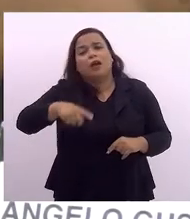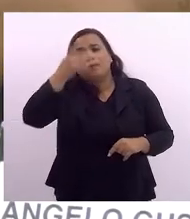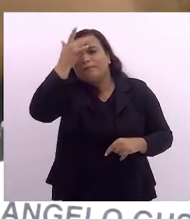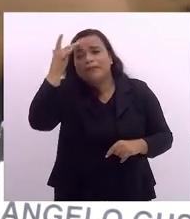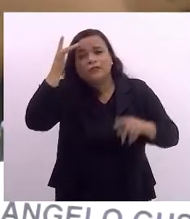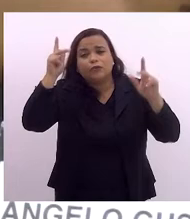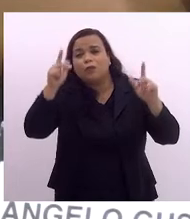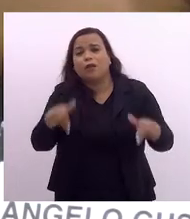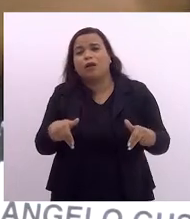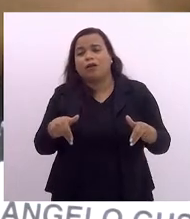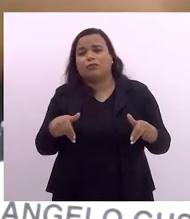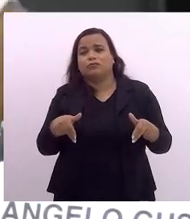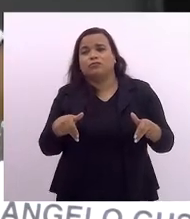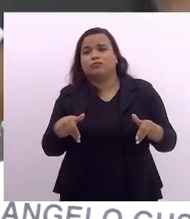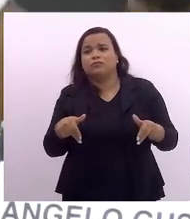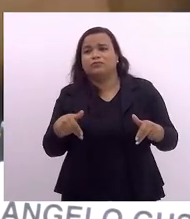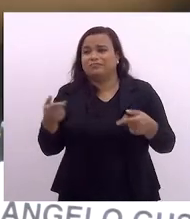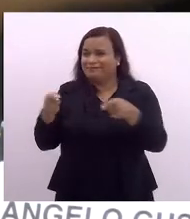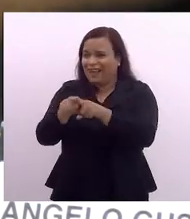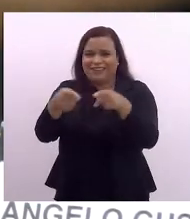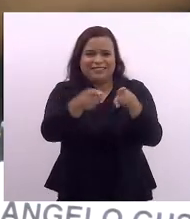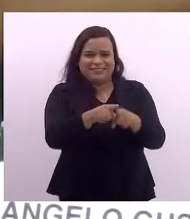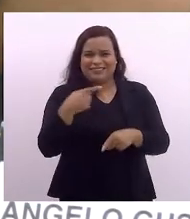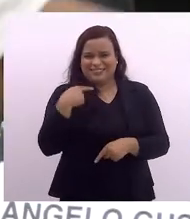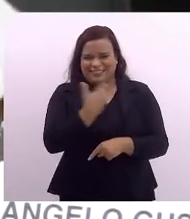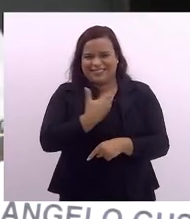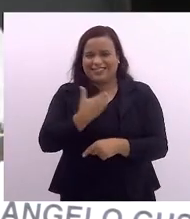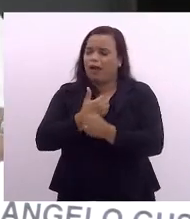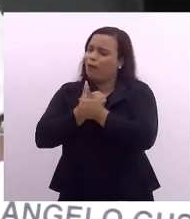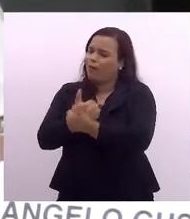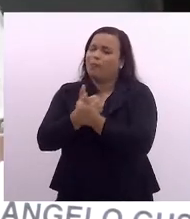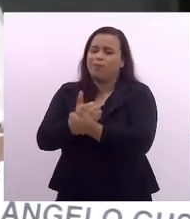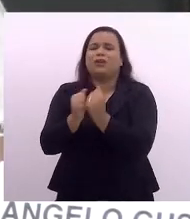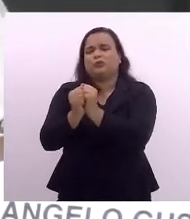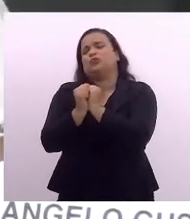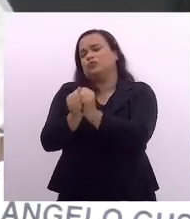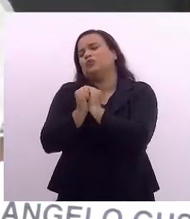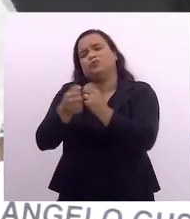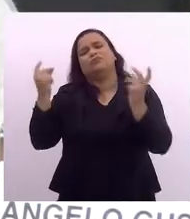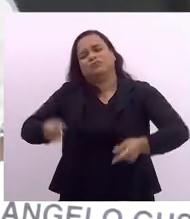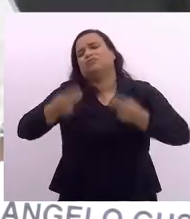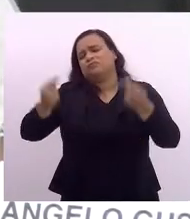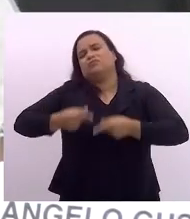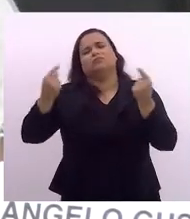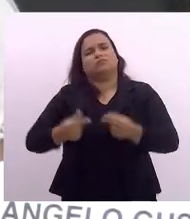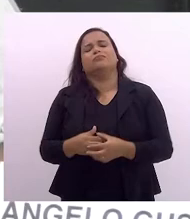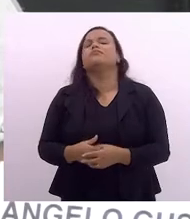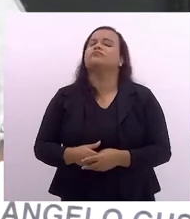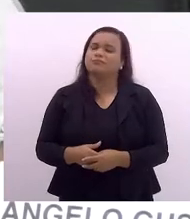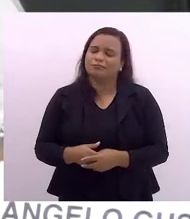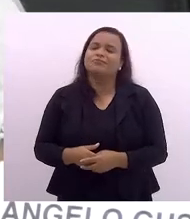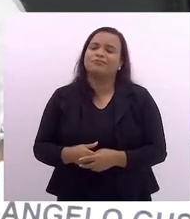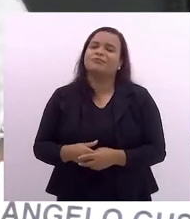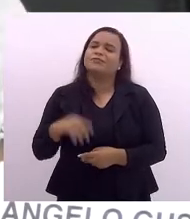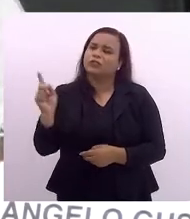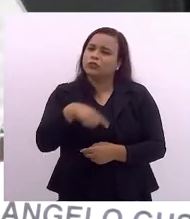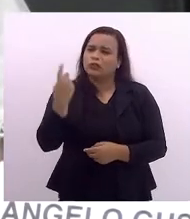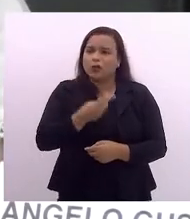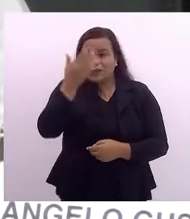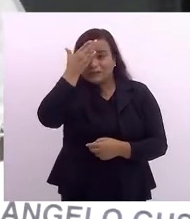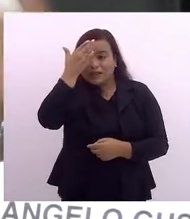que são minhas parceiras, que me acompanham desde sempre. Então, nós